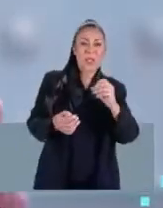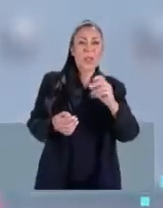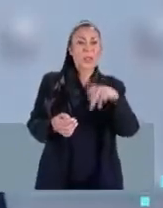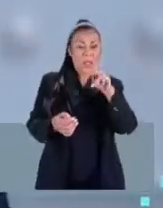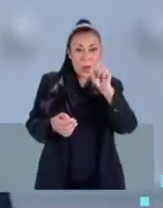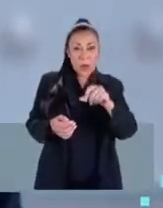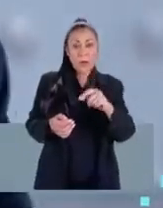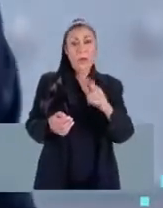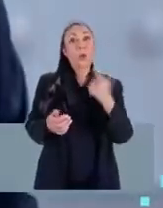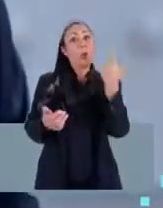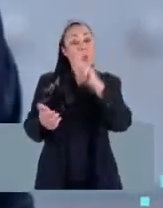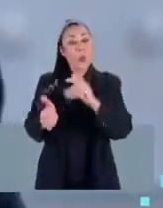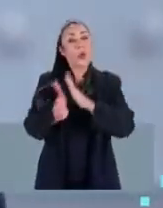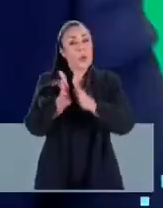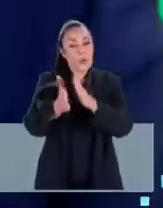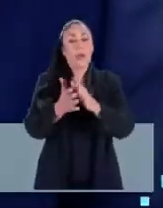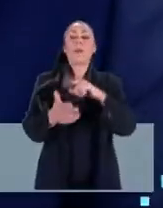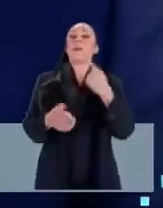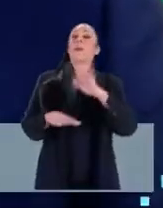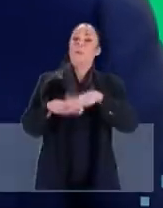Muito e bem. Nós vamos fazer.